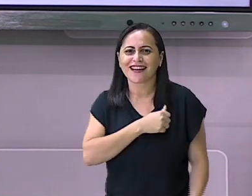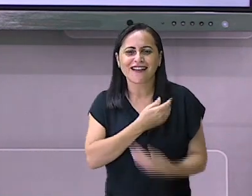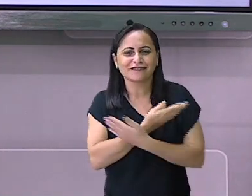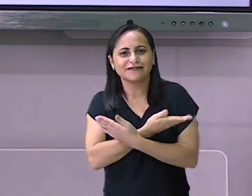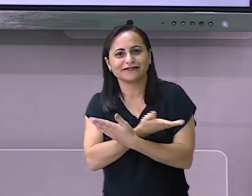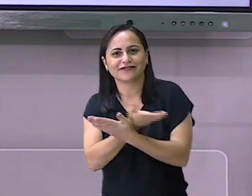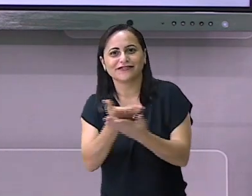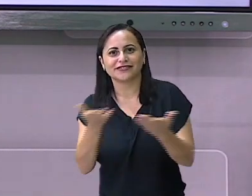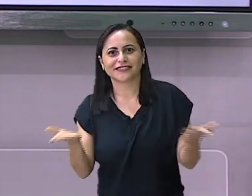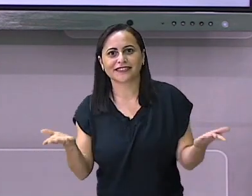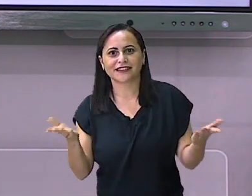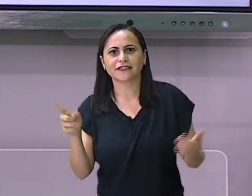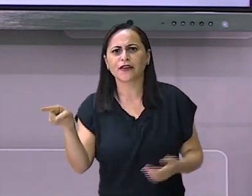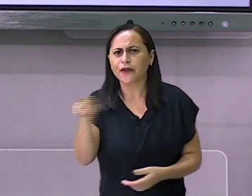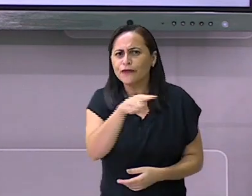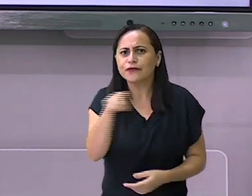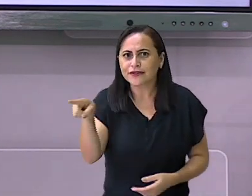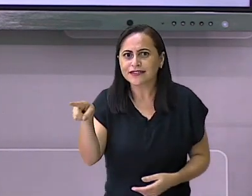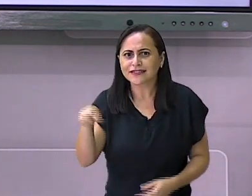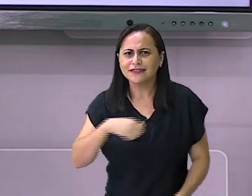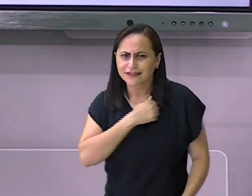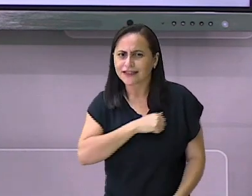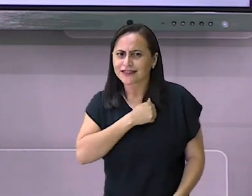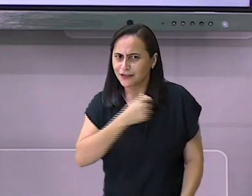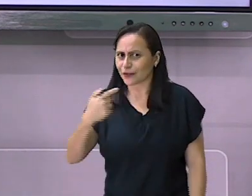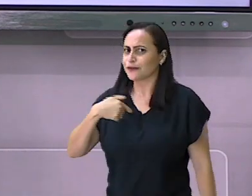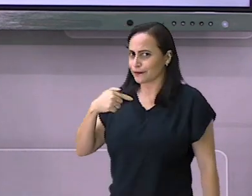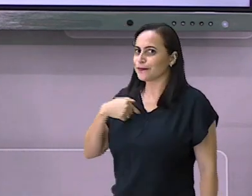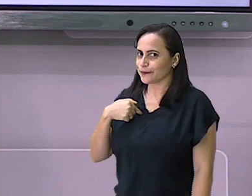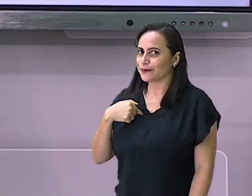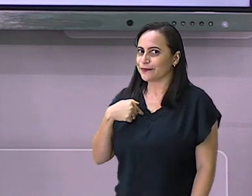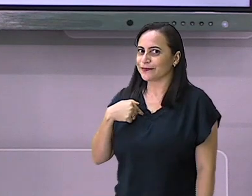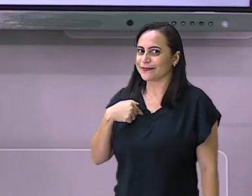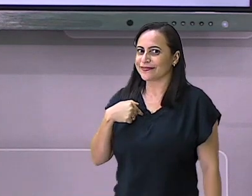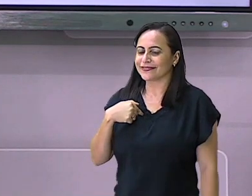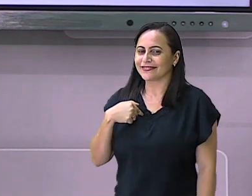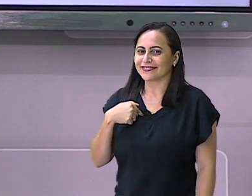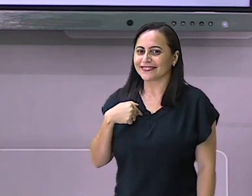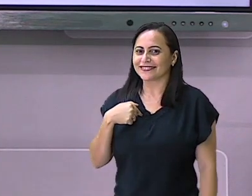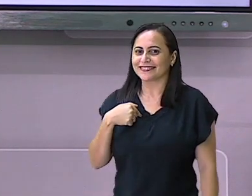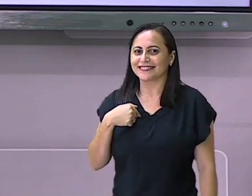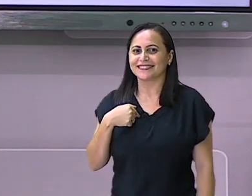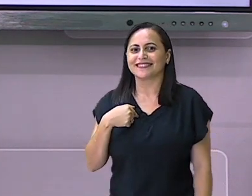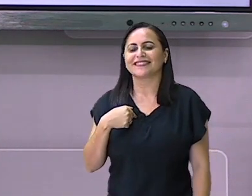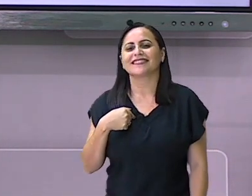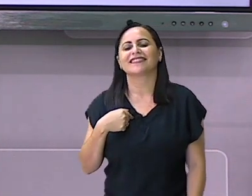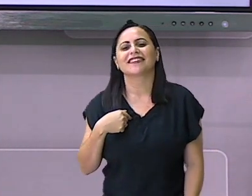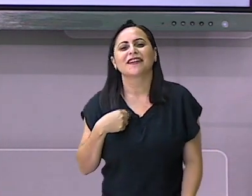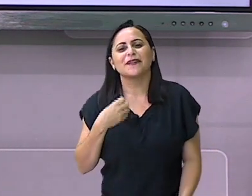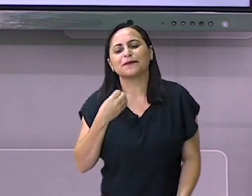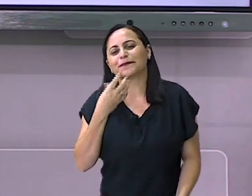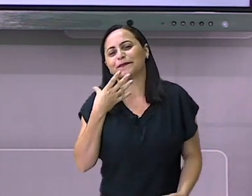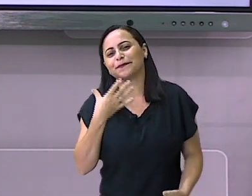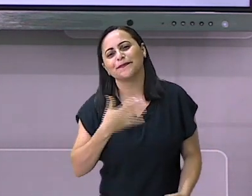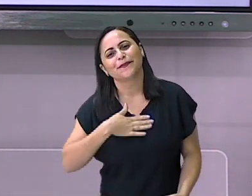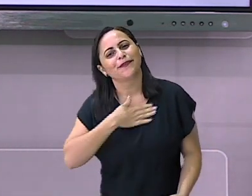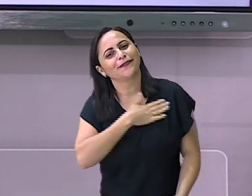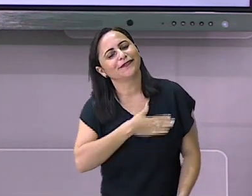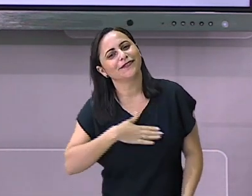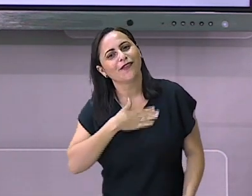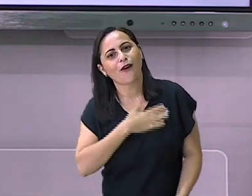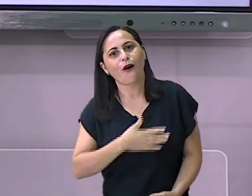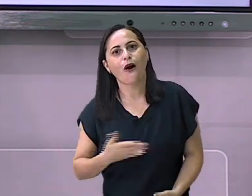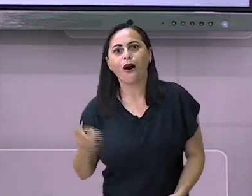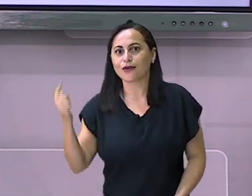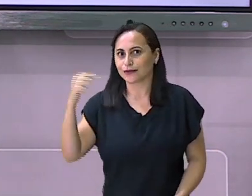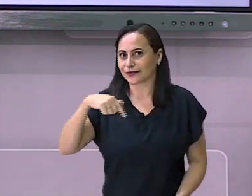vocês. E vocês, estavam com saudades de mim? É um prazer estar aqui